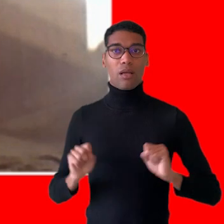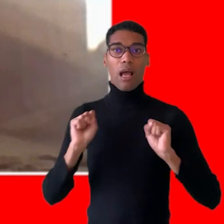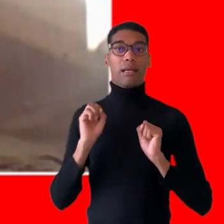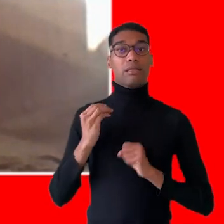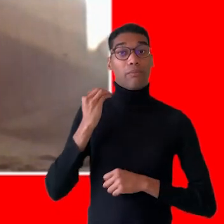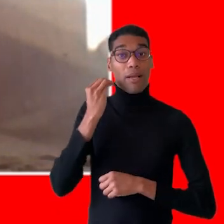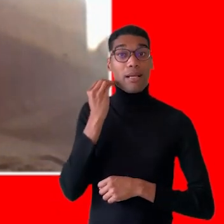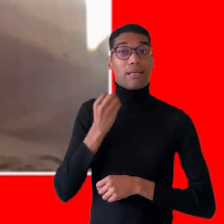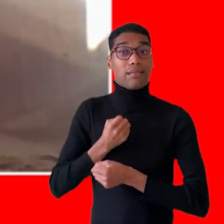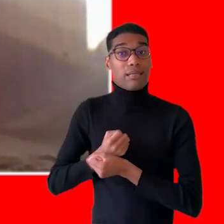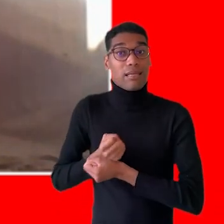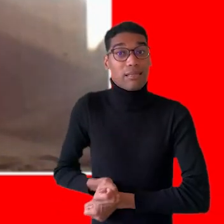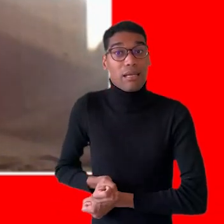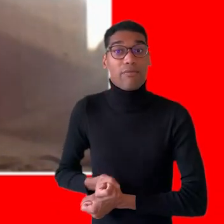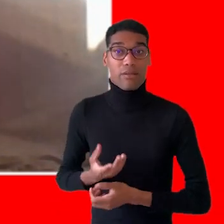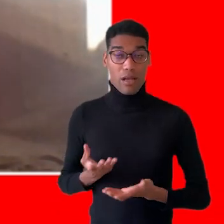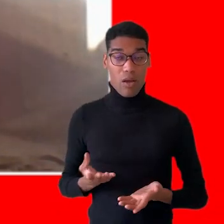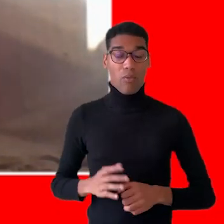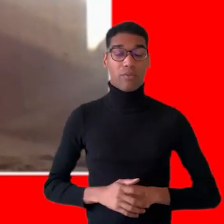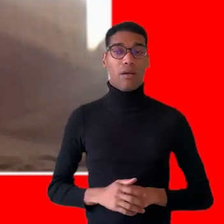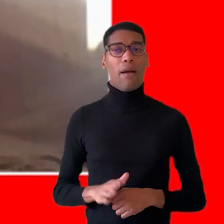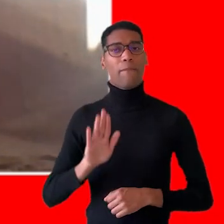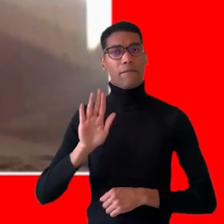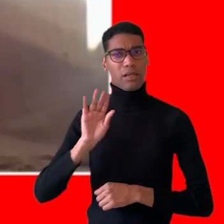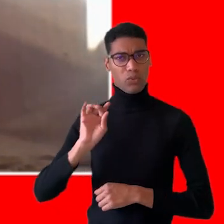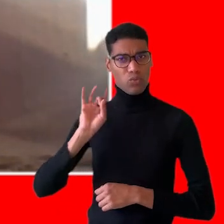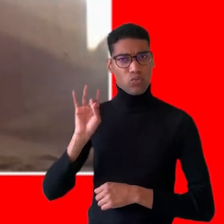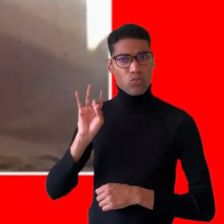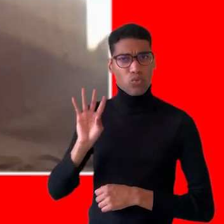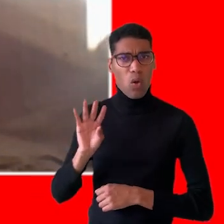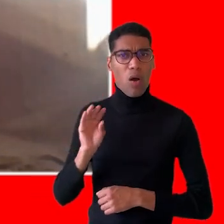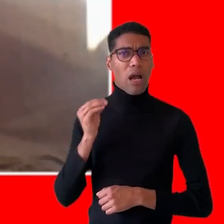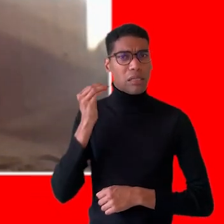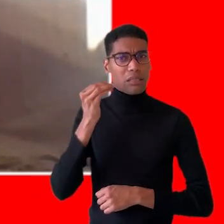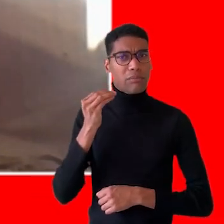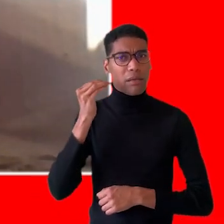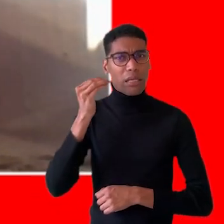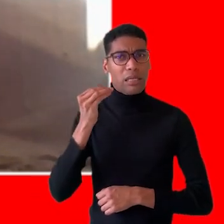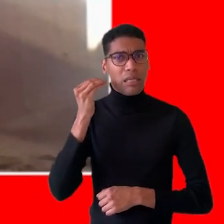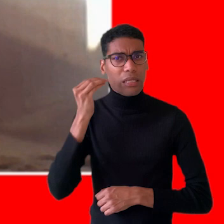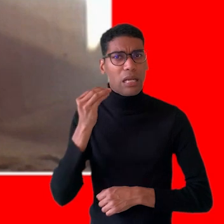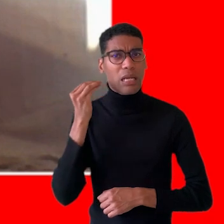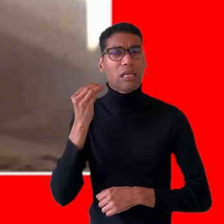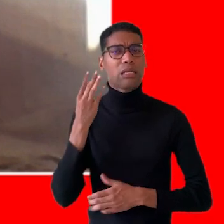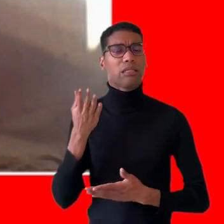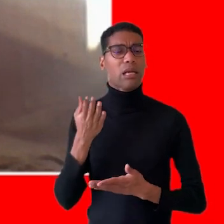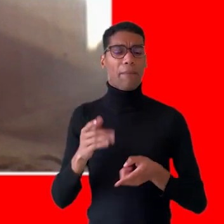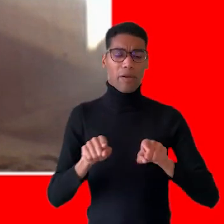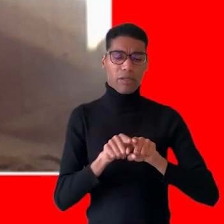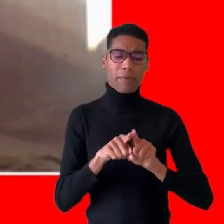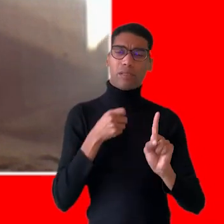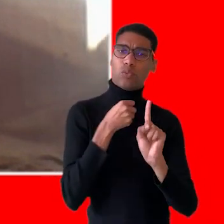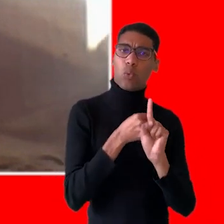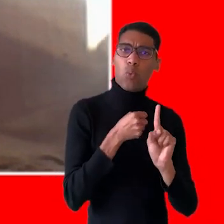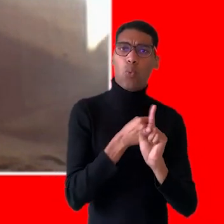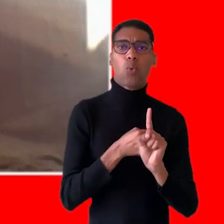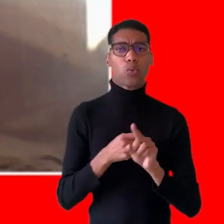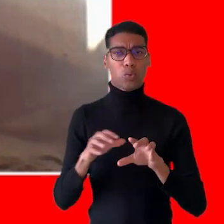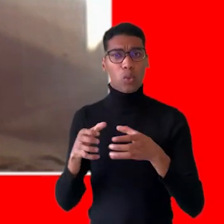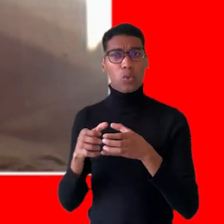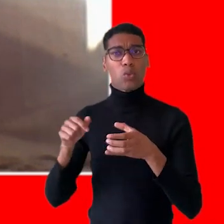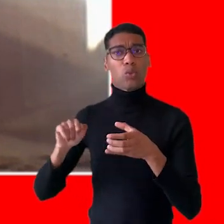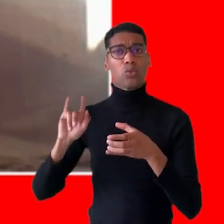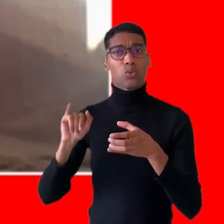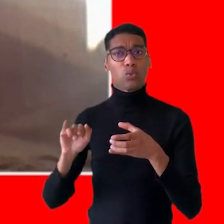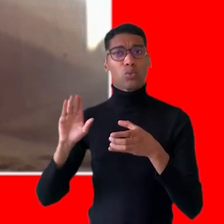experiência da escravidão, mas também não só, né, a experiência das populações, das lutas, dos